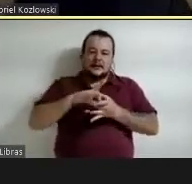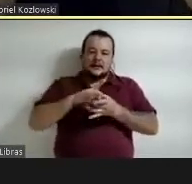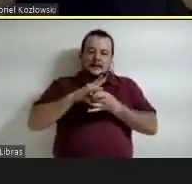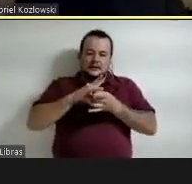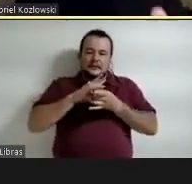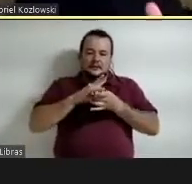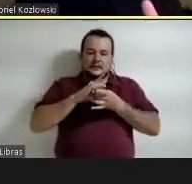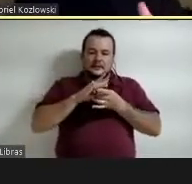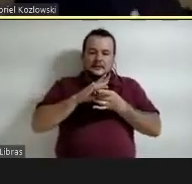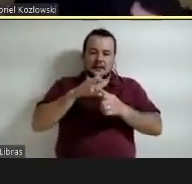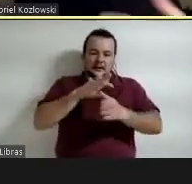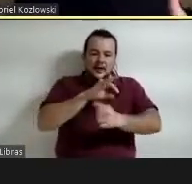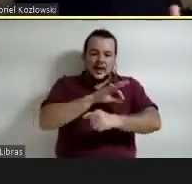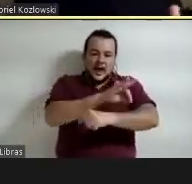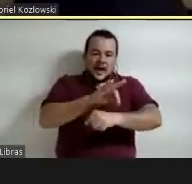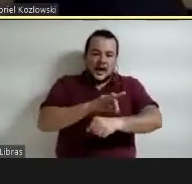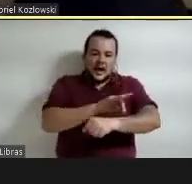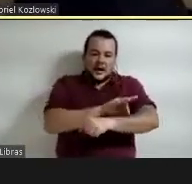russos que